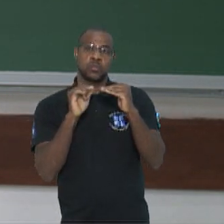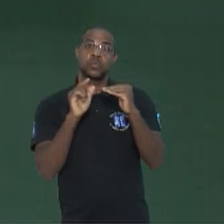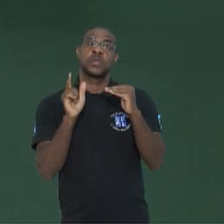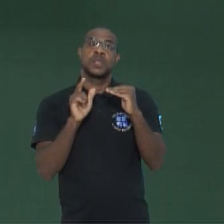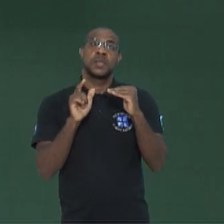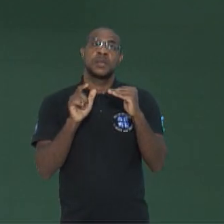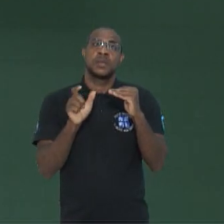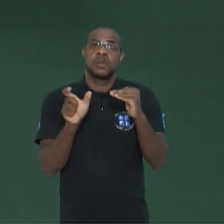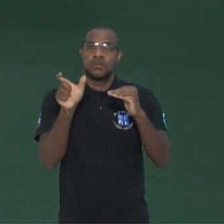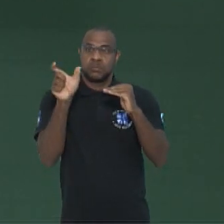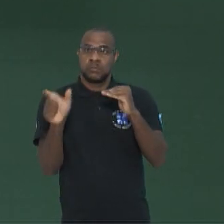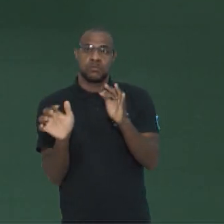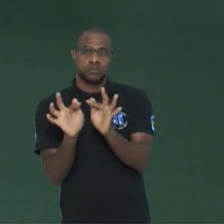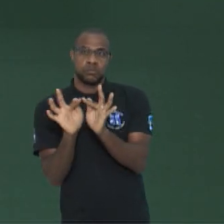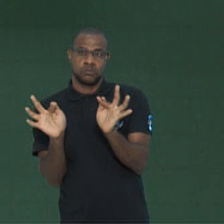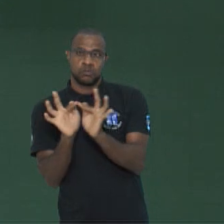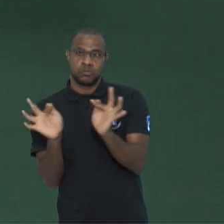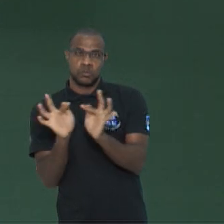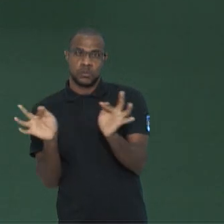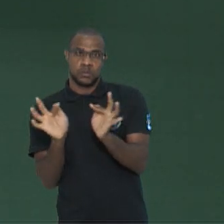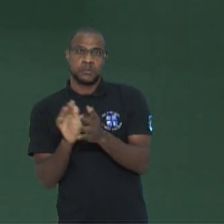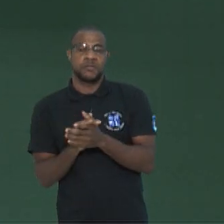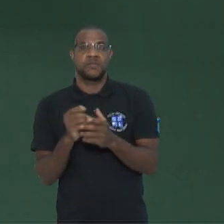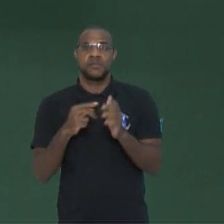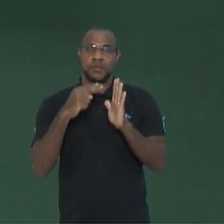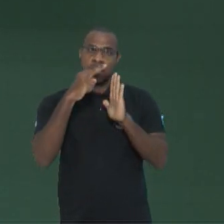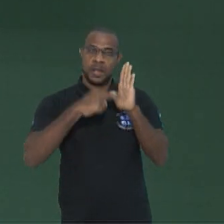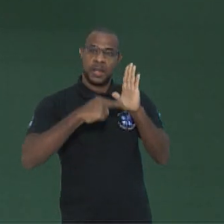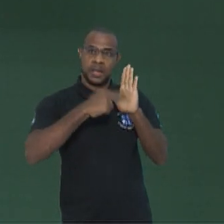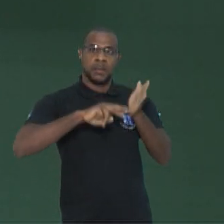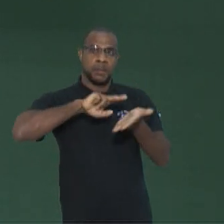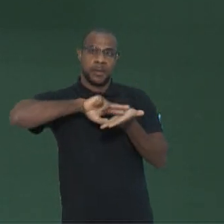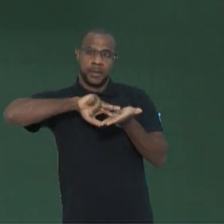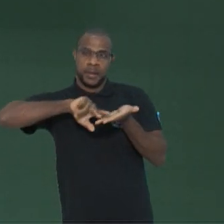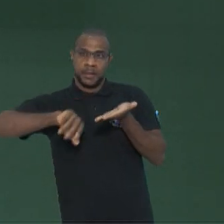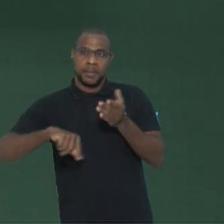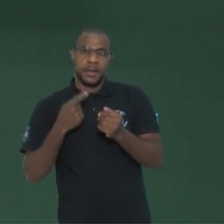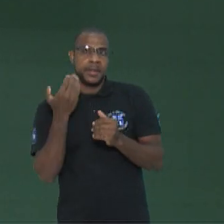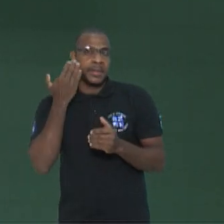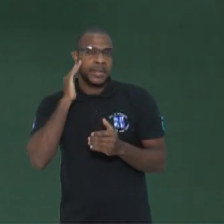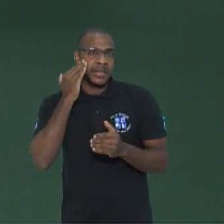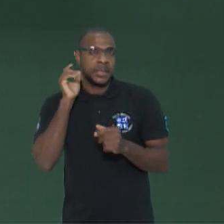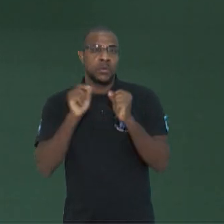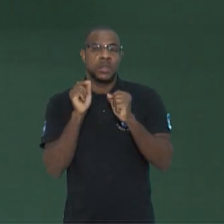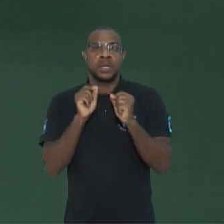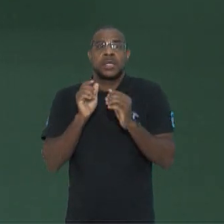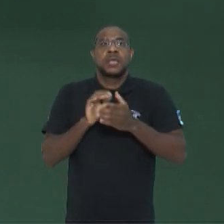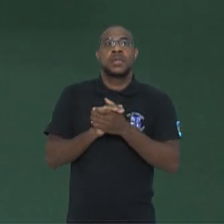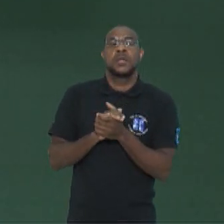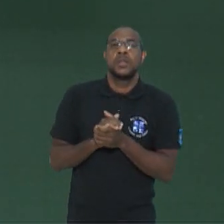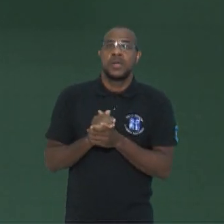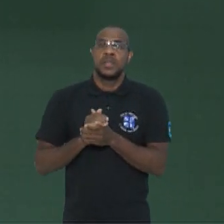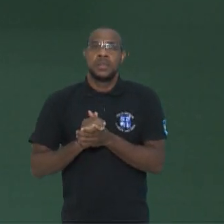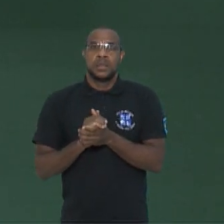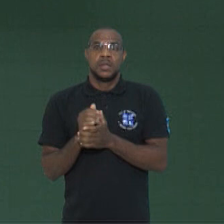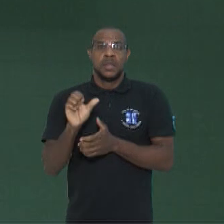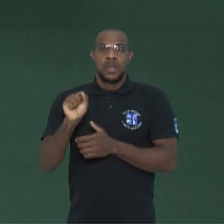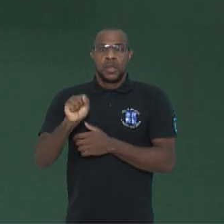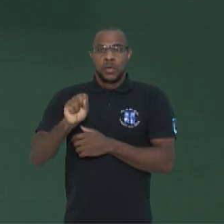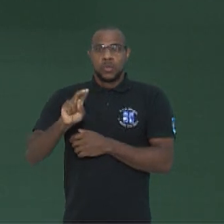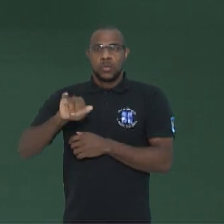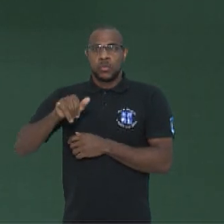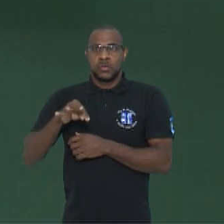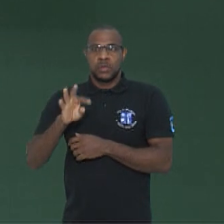fazer leituras de diferentes gêneros, né, para compreender a concordância do sujeito simples e algumas